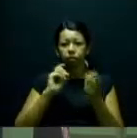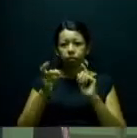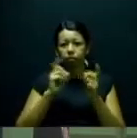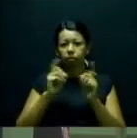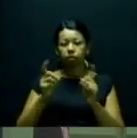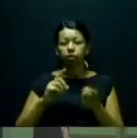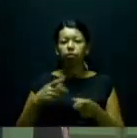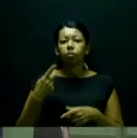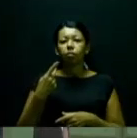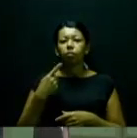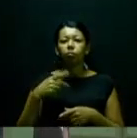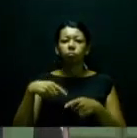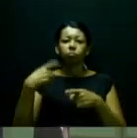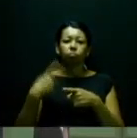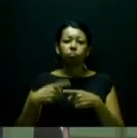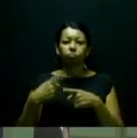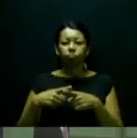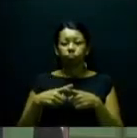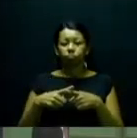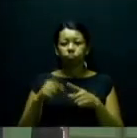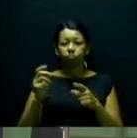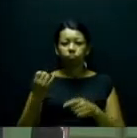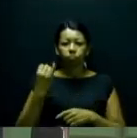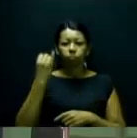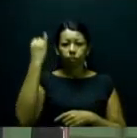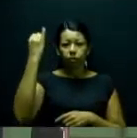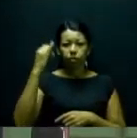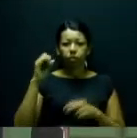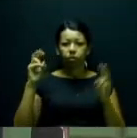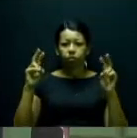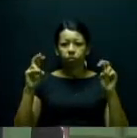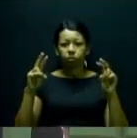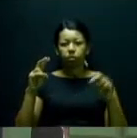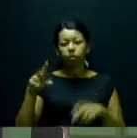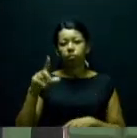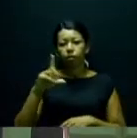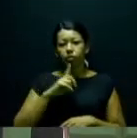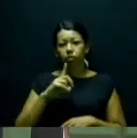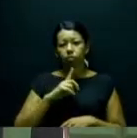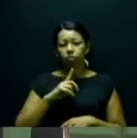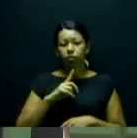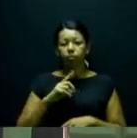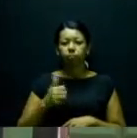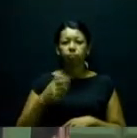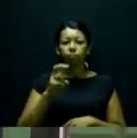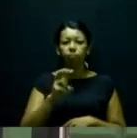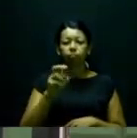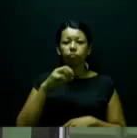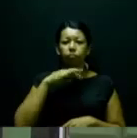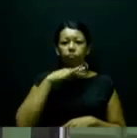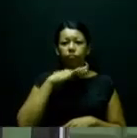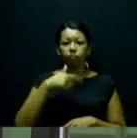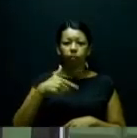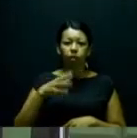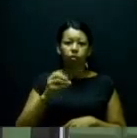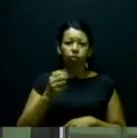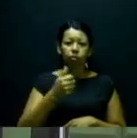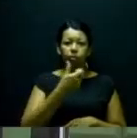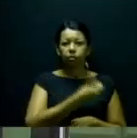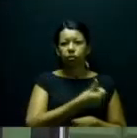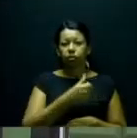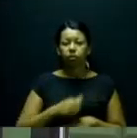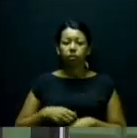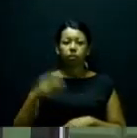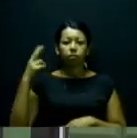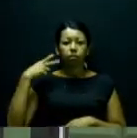ordinária, face à importância dos temas neles tratados. Sala Dona Helena Melete Cunha, 15 de março de 2016. Aguinaldo Alves de